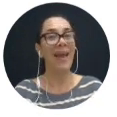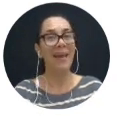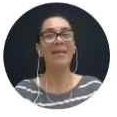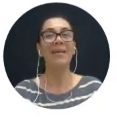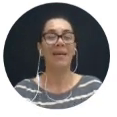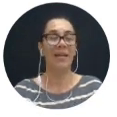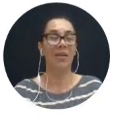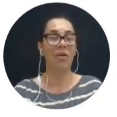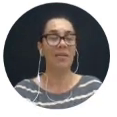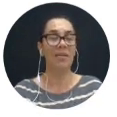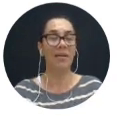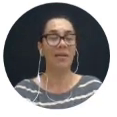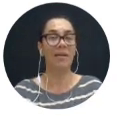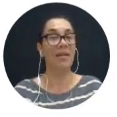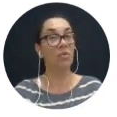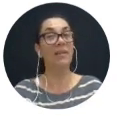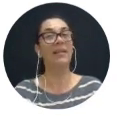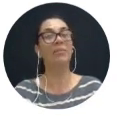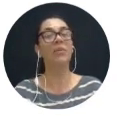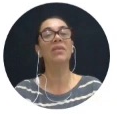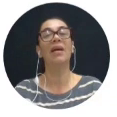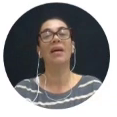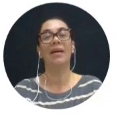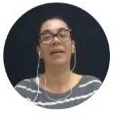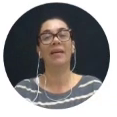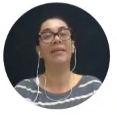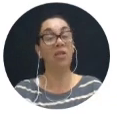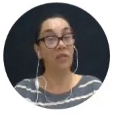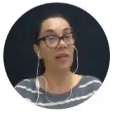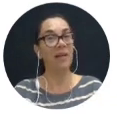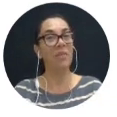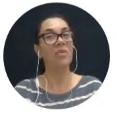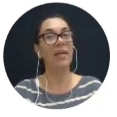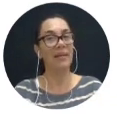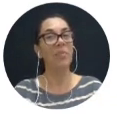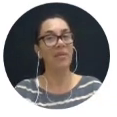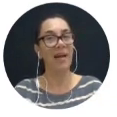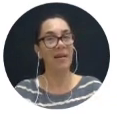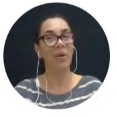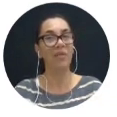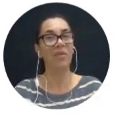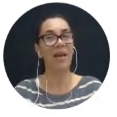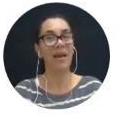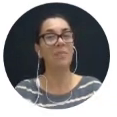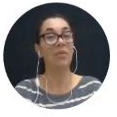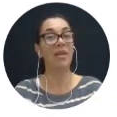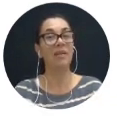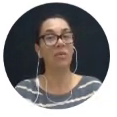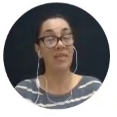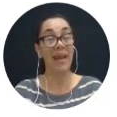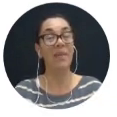foi a ideia que nós estudamos e identificamos no que tem por trás da prova do